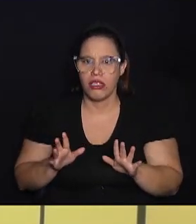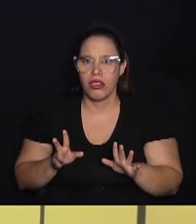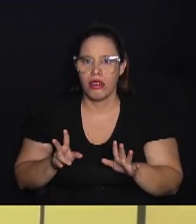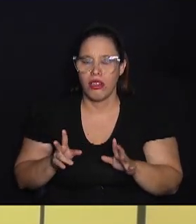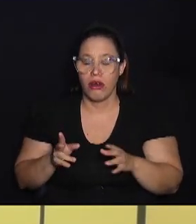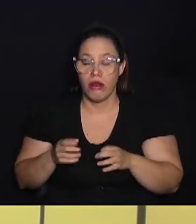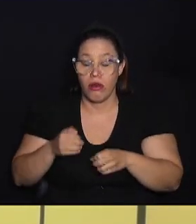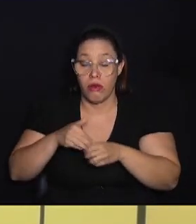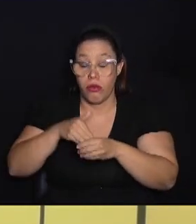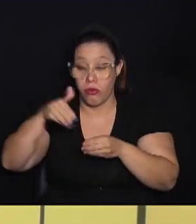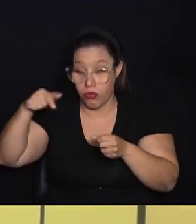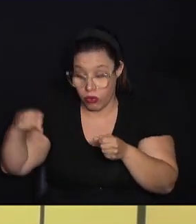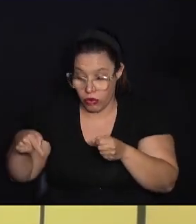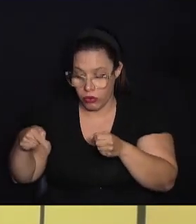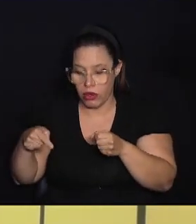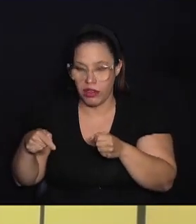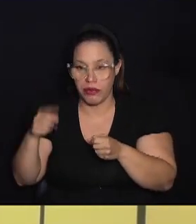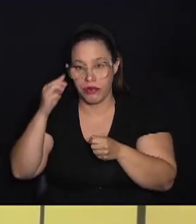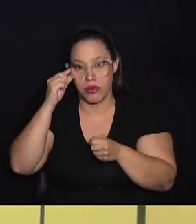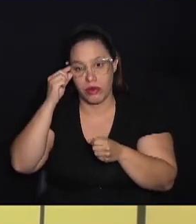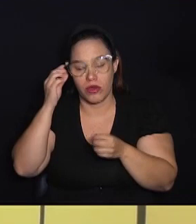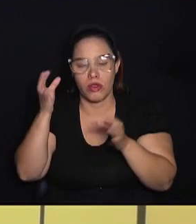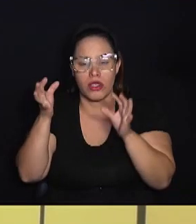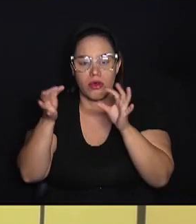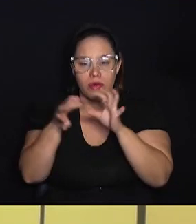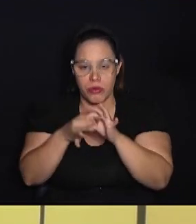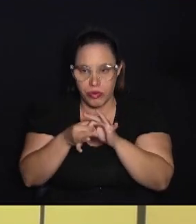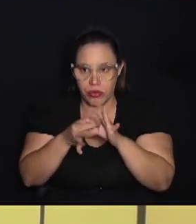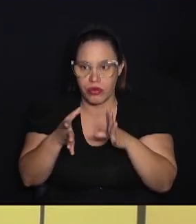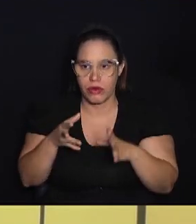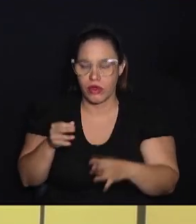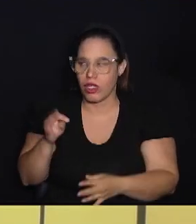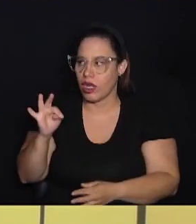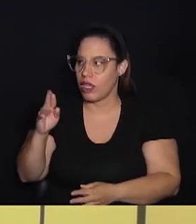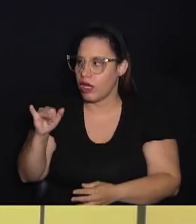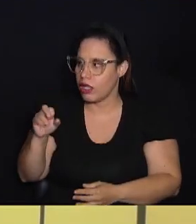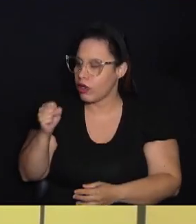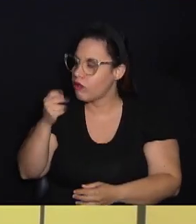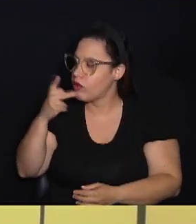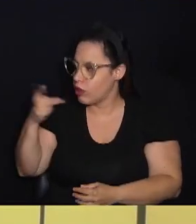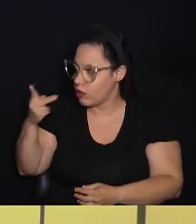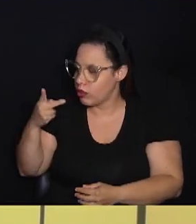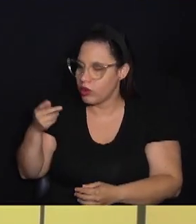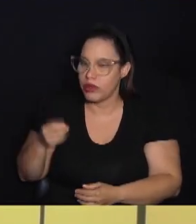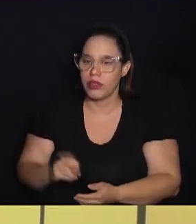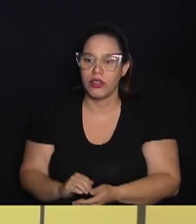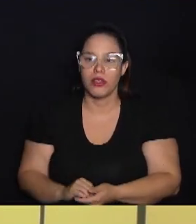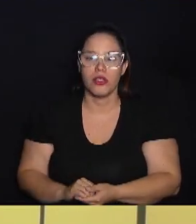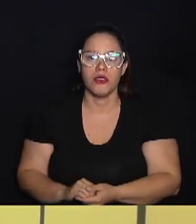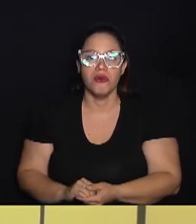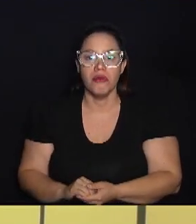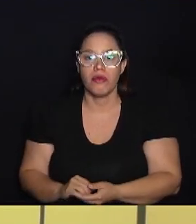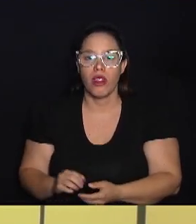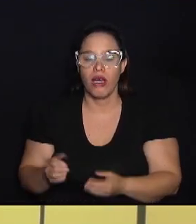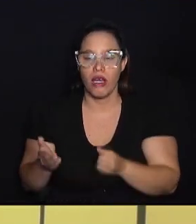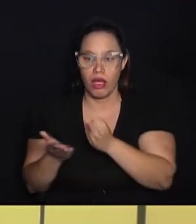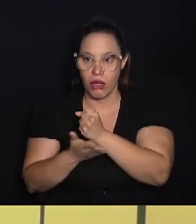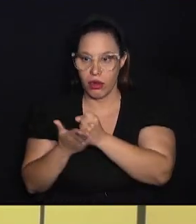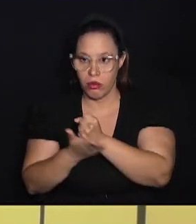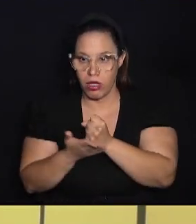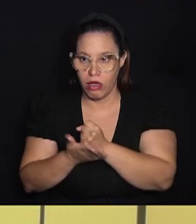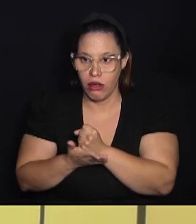das das evidências não são ancoradas como a a a thí falou eh na nas evidências então a